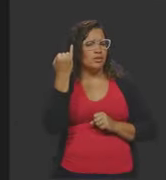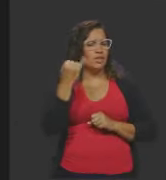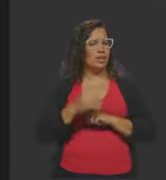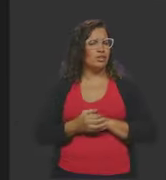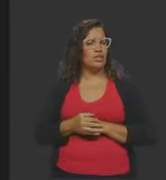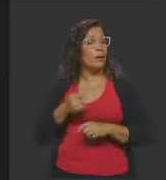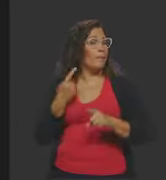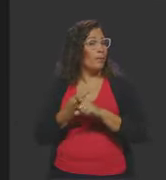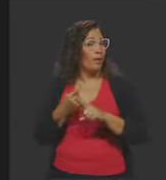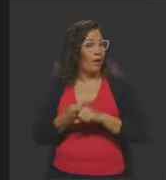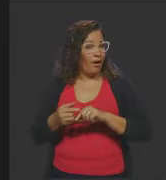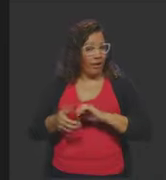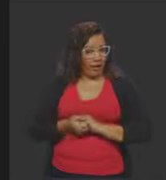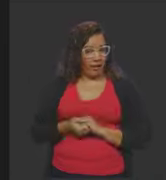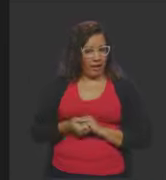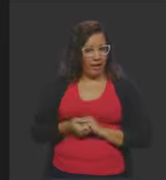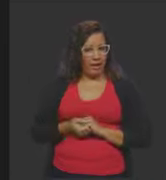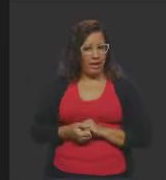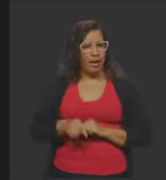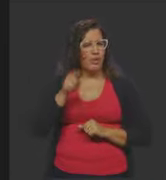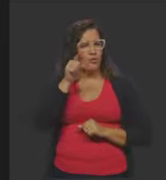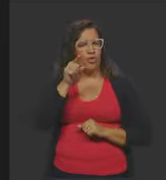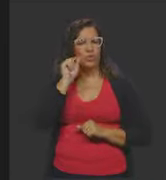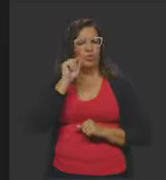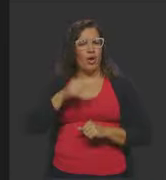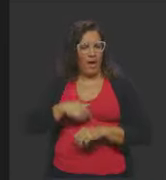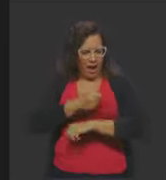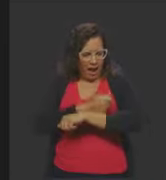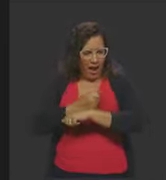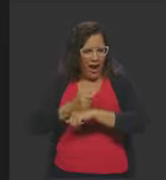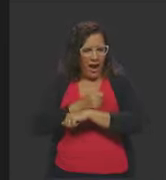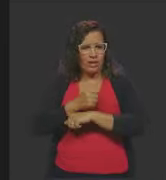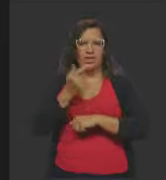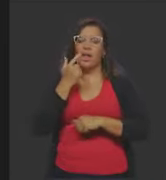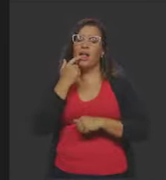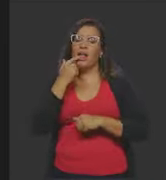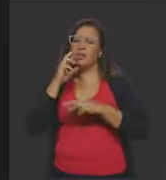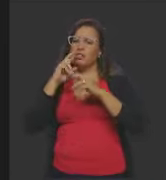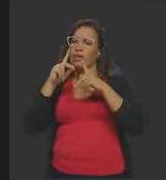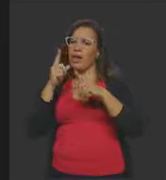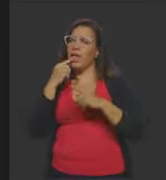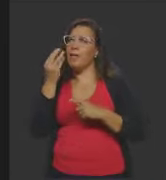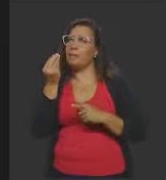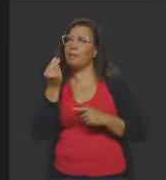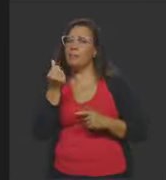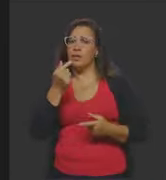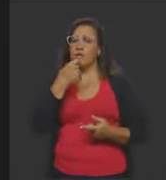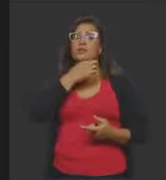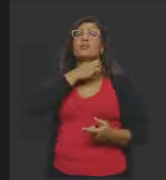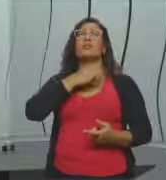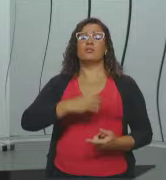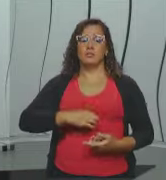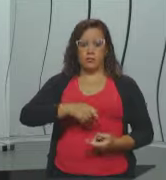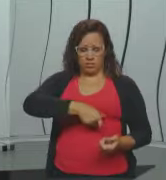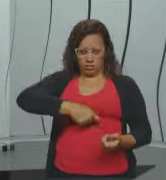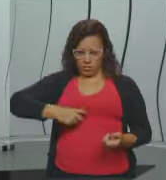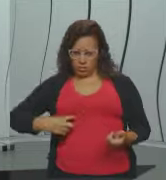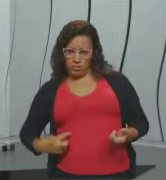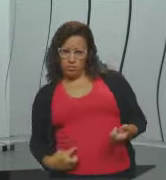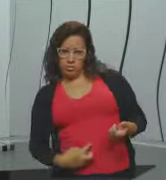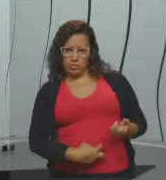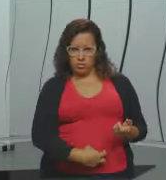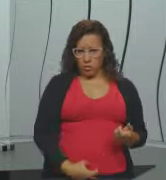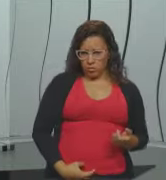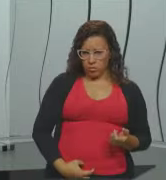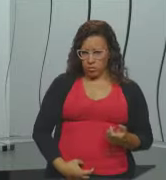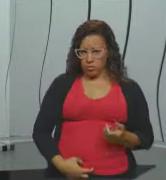é tão importante você ter uma acidez diferente na boca, no estômago e no intestino delgado?